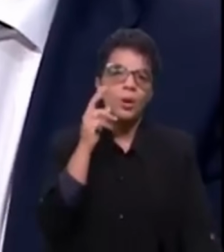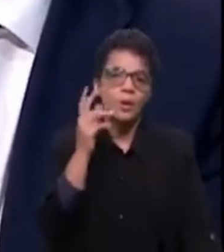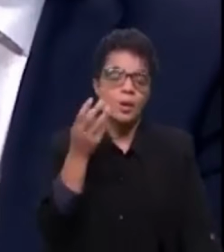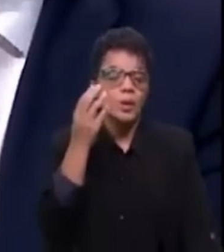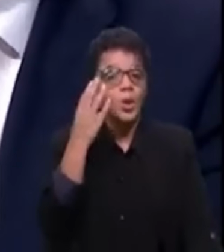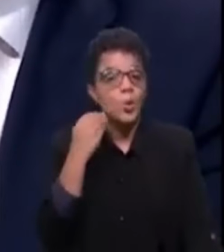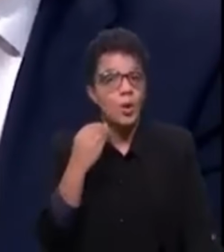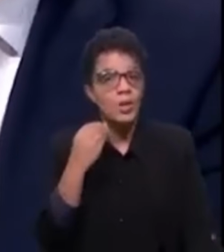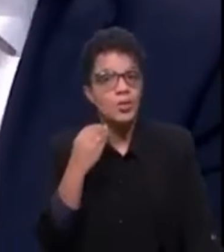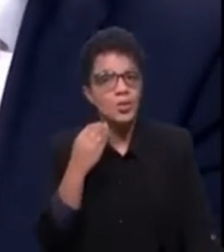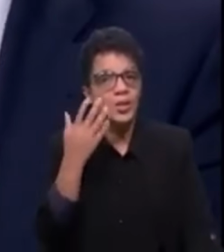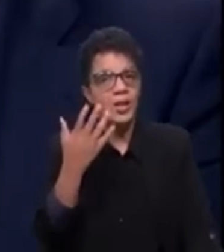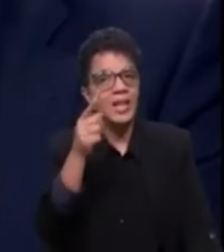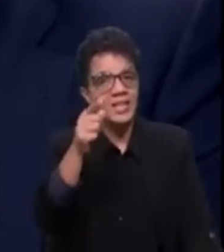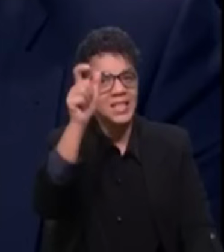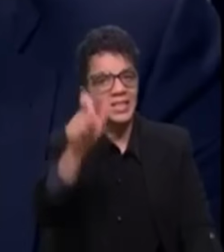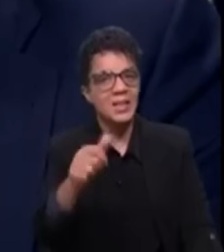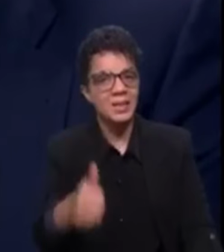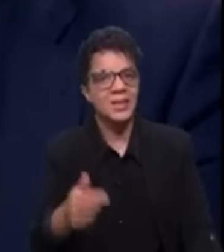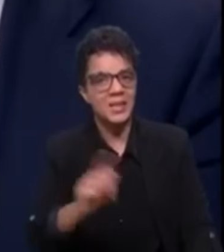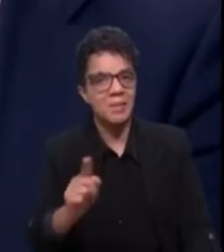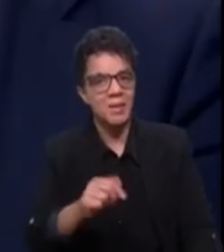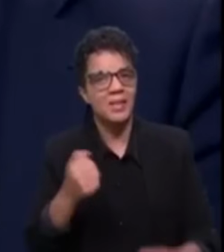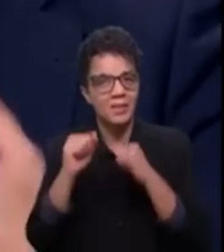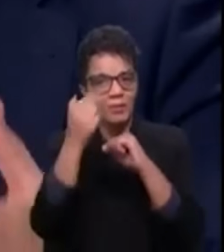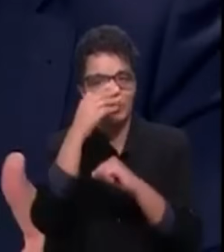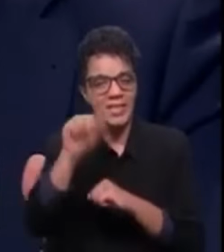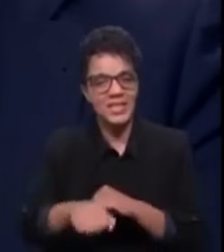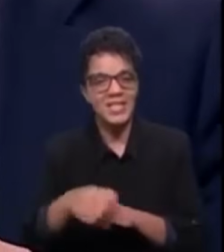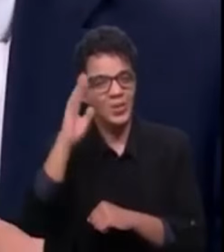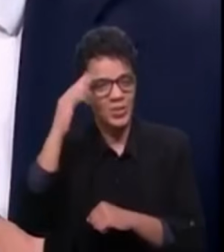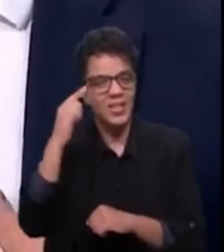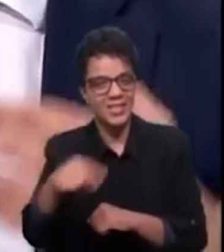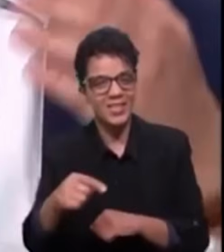põ ass não L fica bem parece nervoso eu sei que